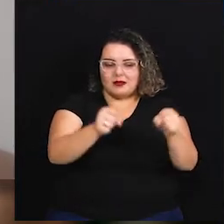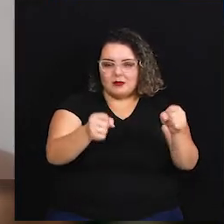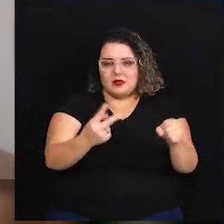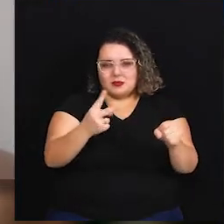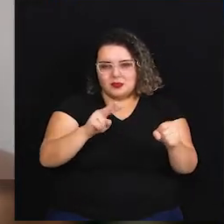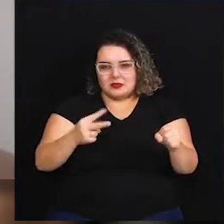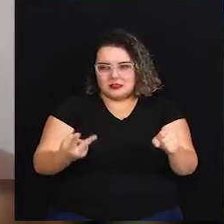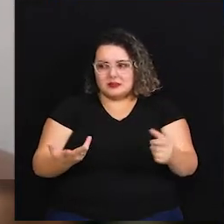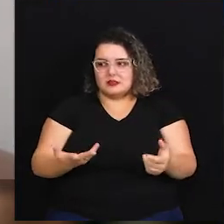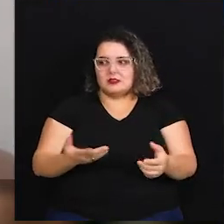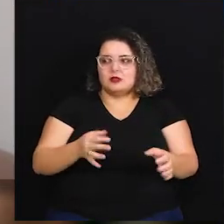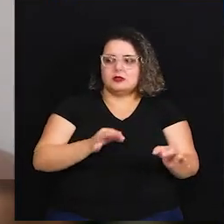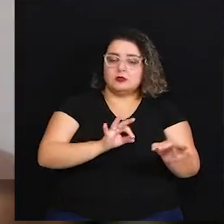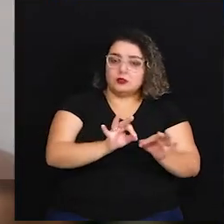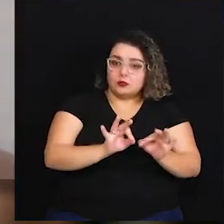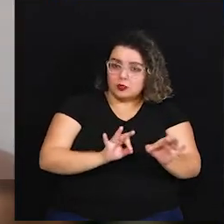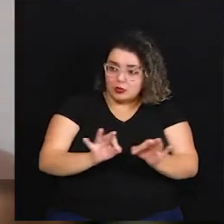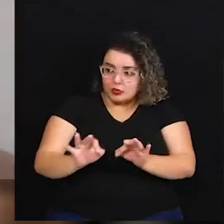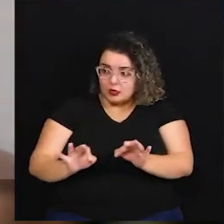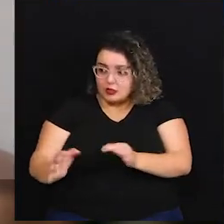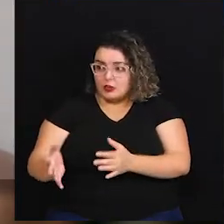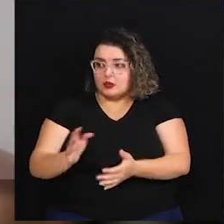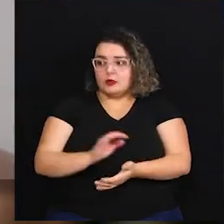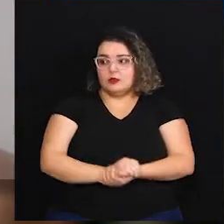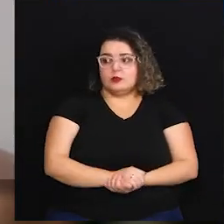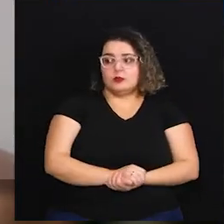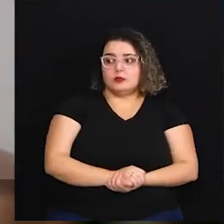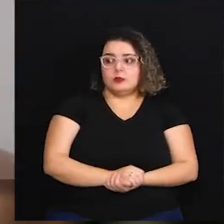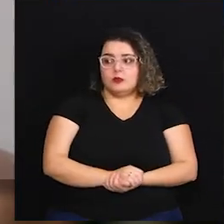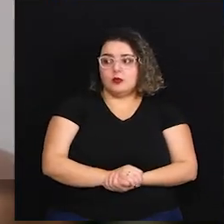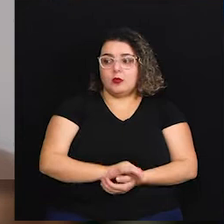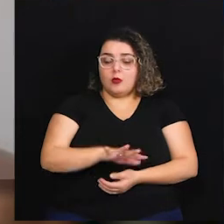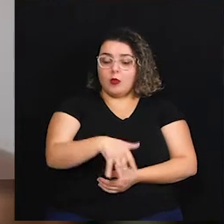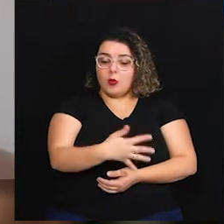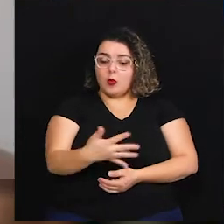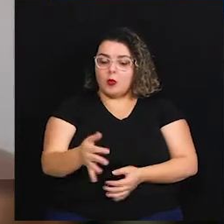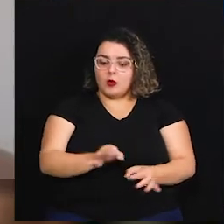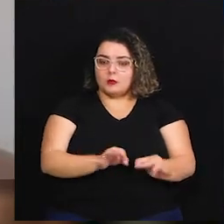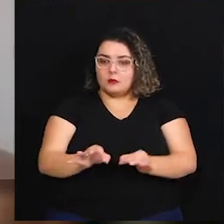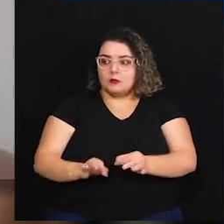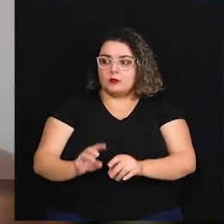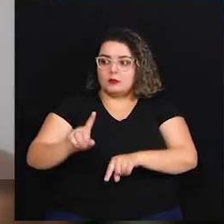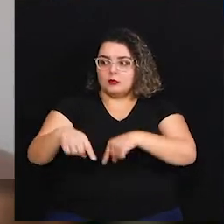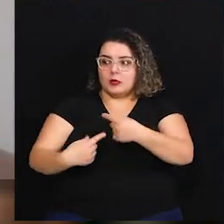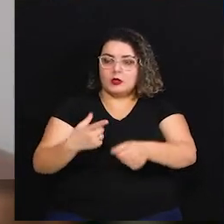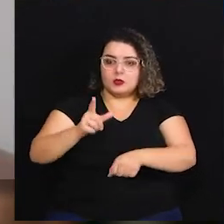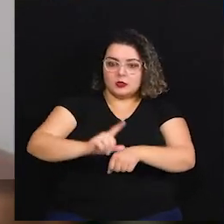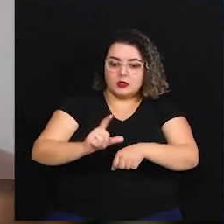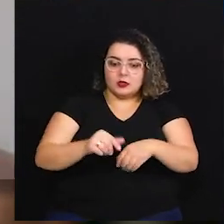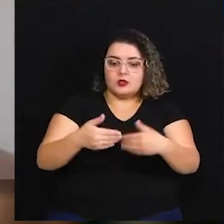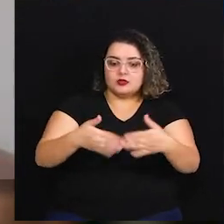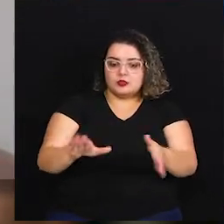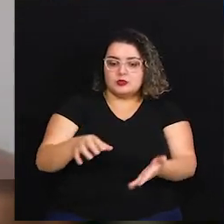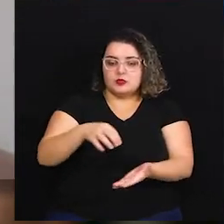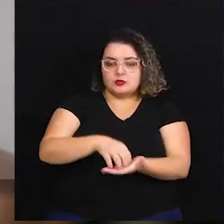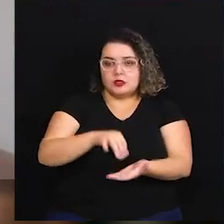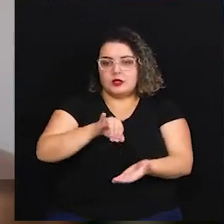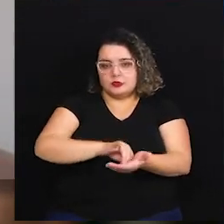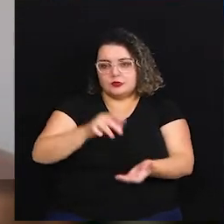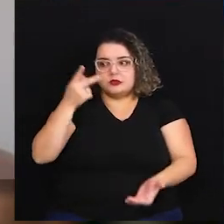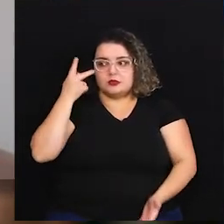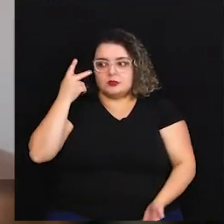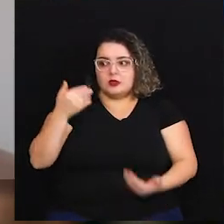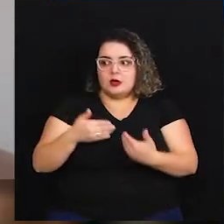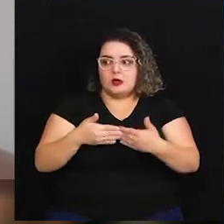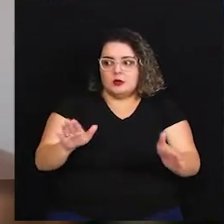coisas, mas estou me organizando, fazendo um planejamento para abrir uma outra loja aqui no centro de São Paulo e aumentar essa